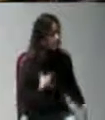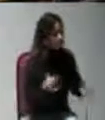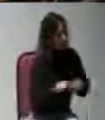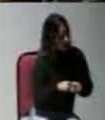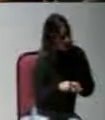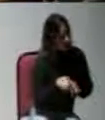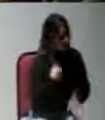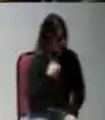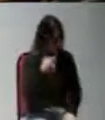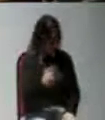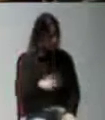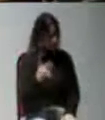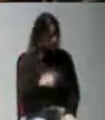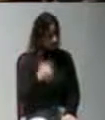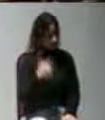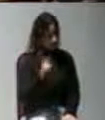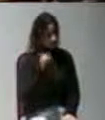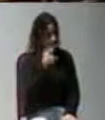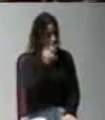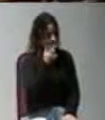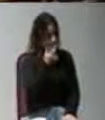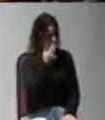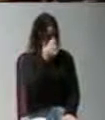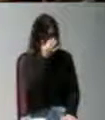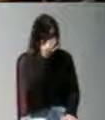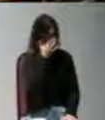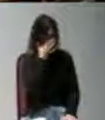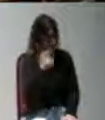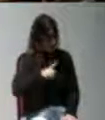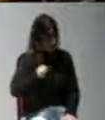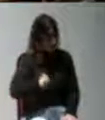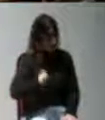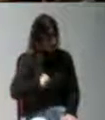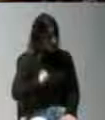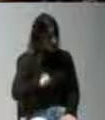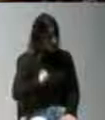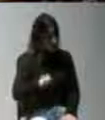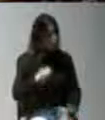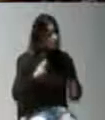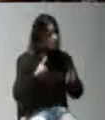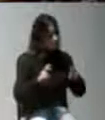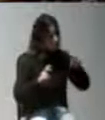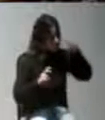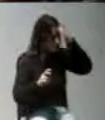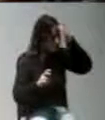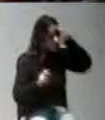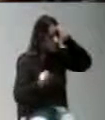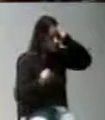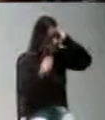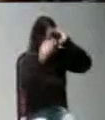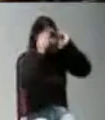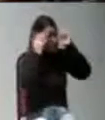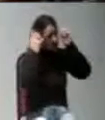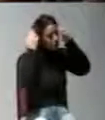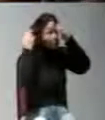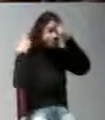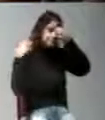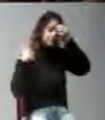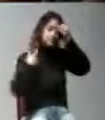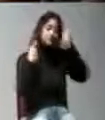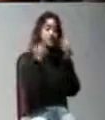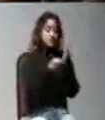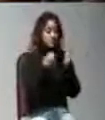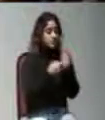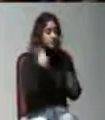negada de fato, consta como um dever presente em todas as lutas políticas, tanto as que ocorreram no interior do